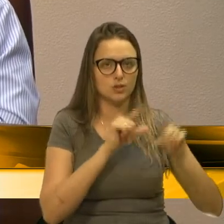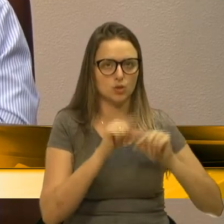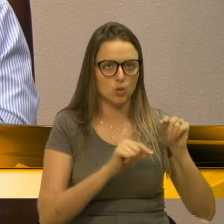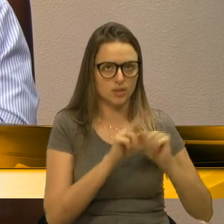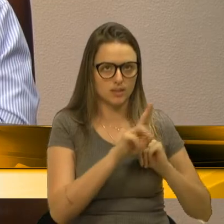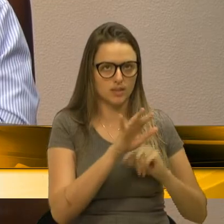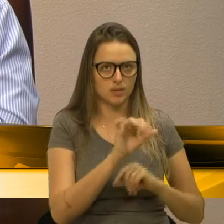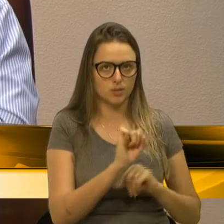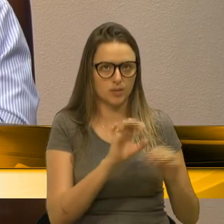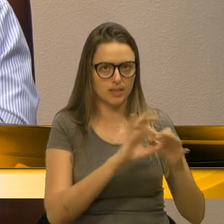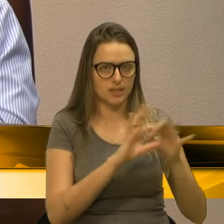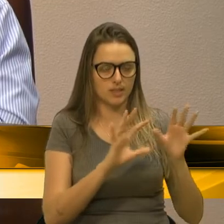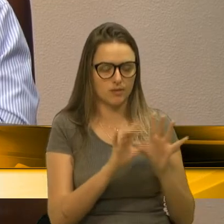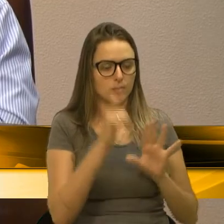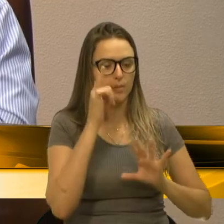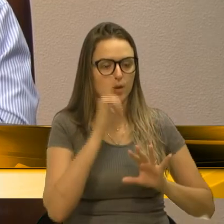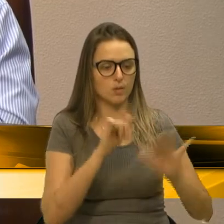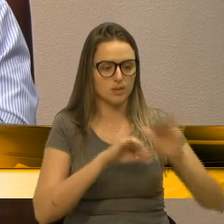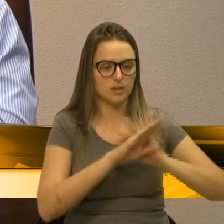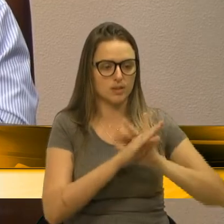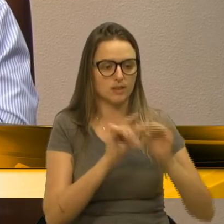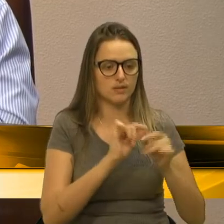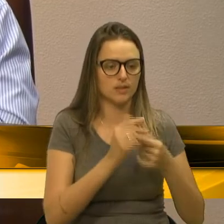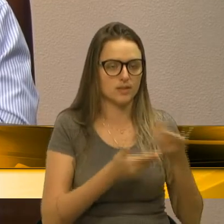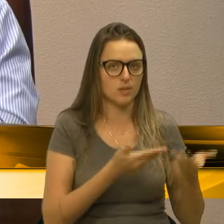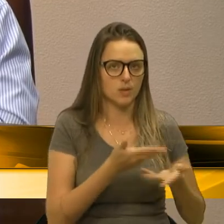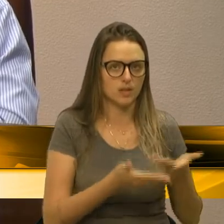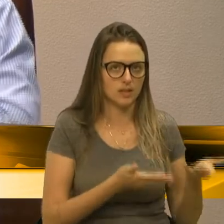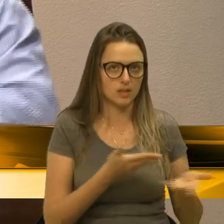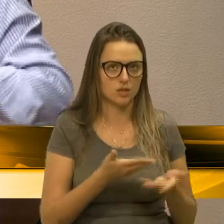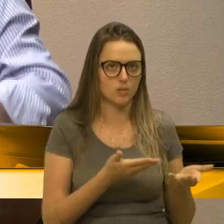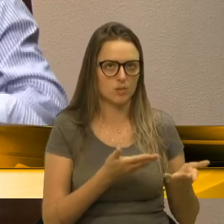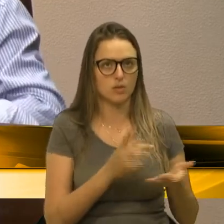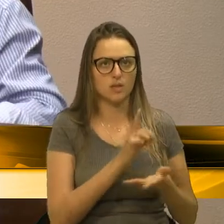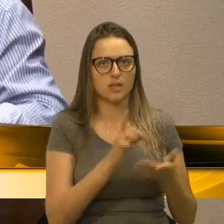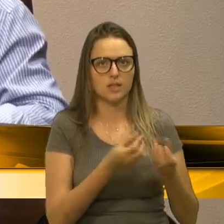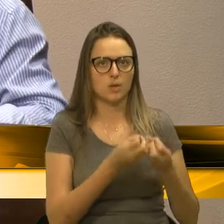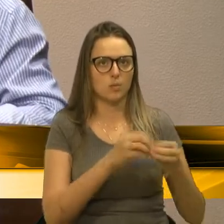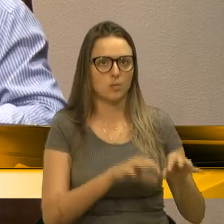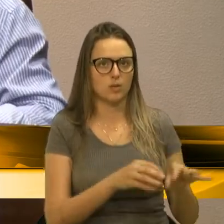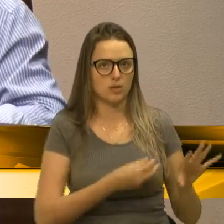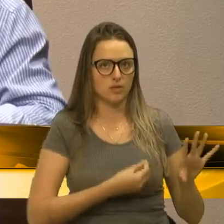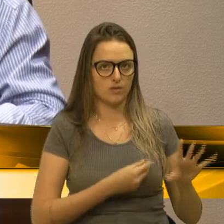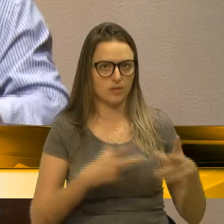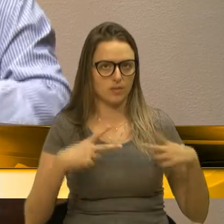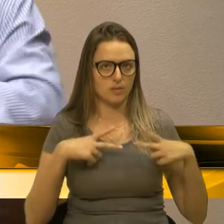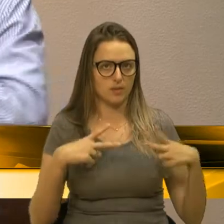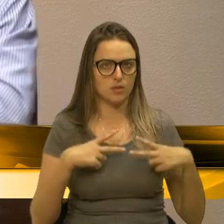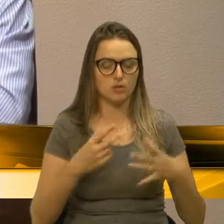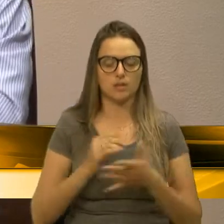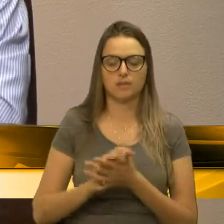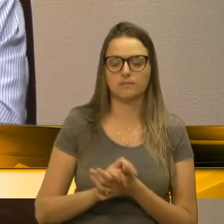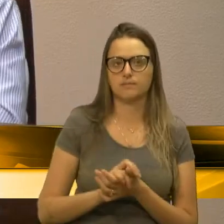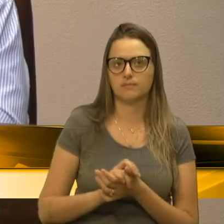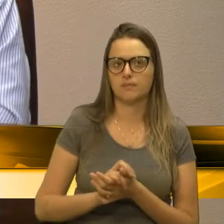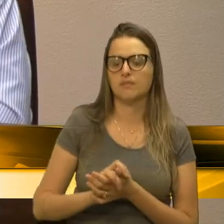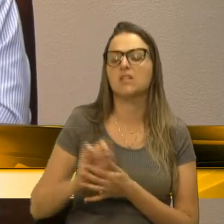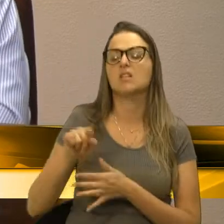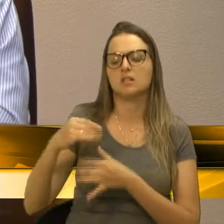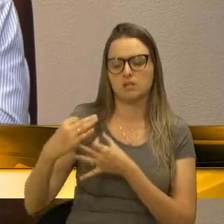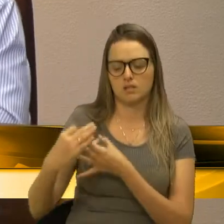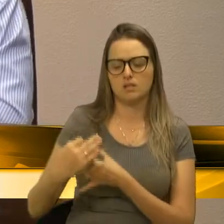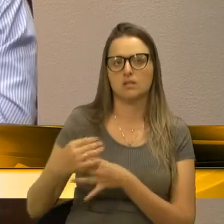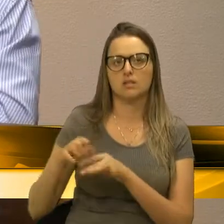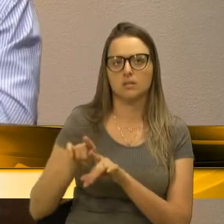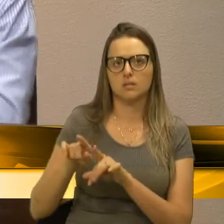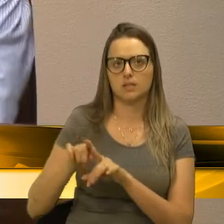UBS disponíveis para que pudessem prestar o seu serviço sem prejuízo de sua vida própria particular, senhora Geraldine. Certamente, inclusive